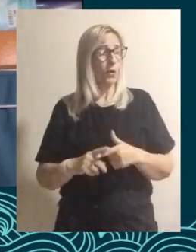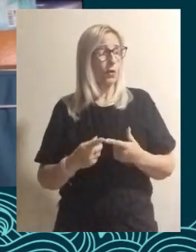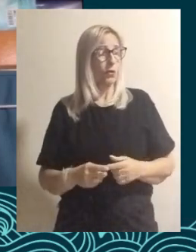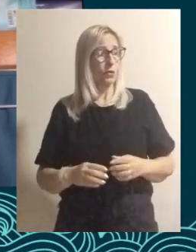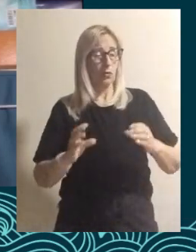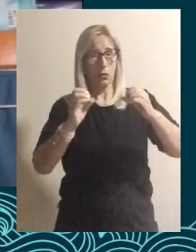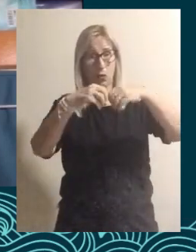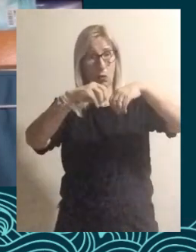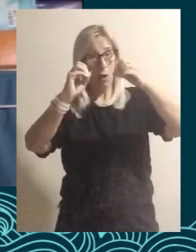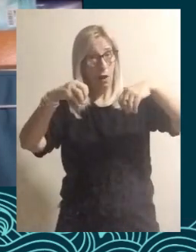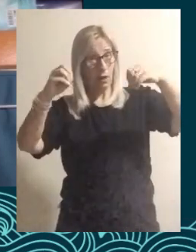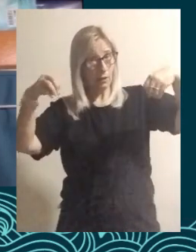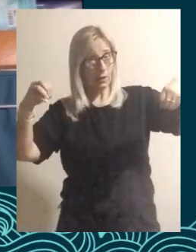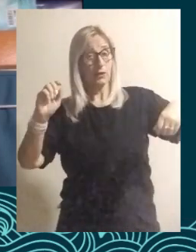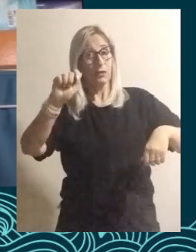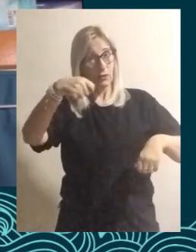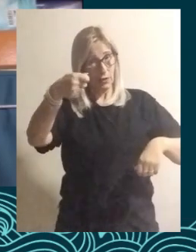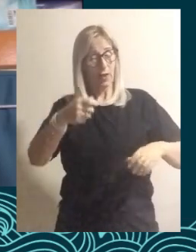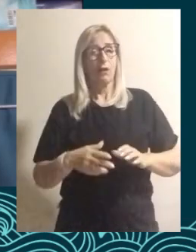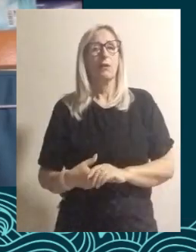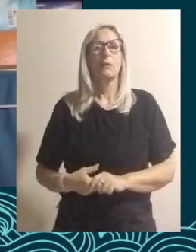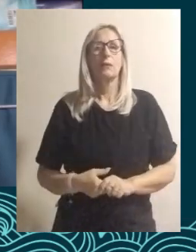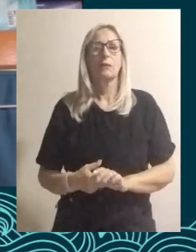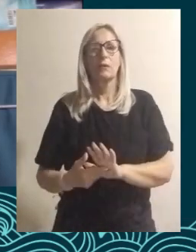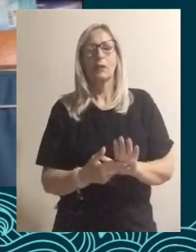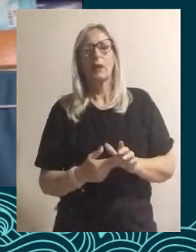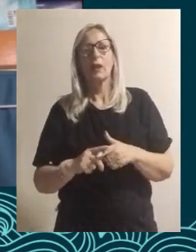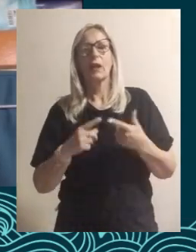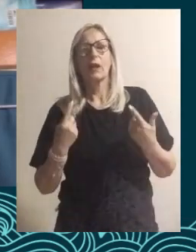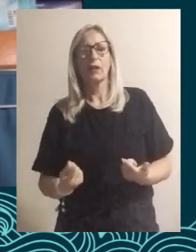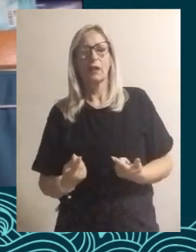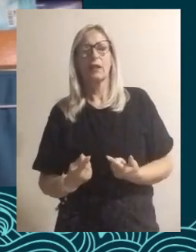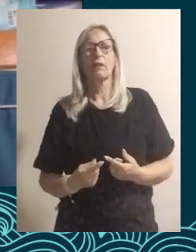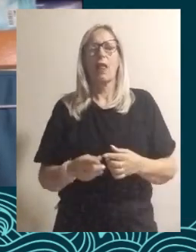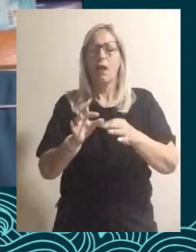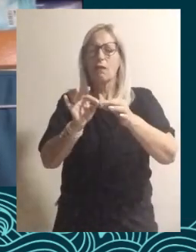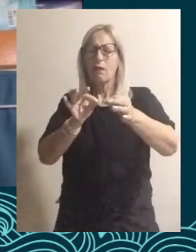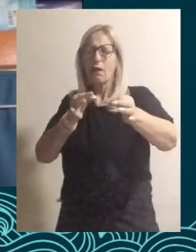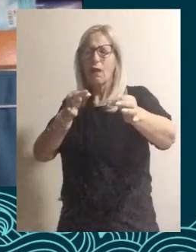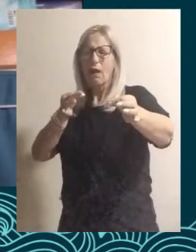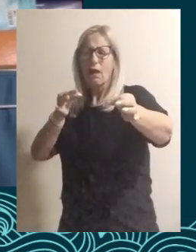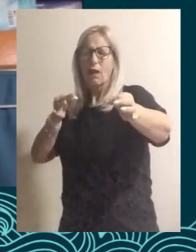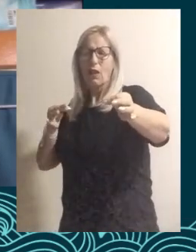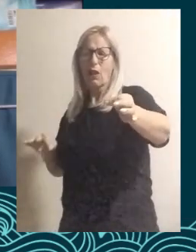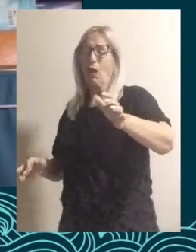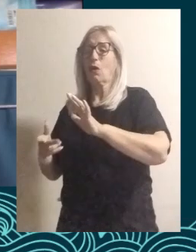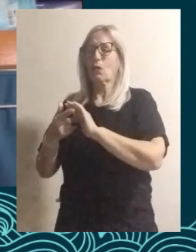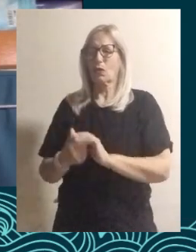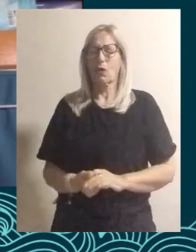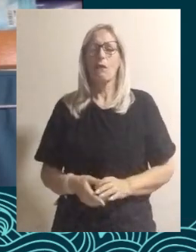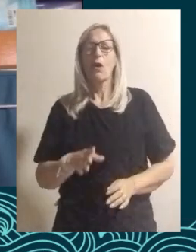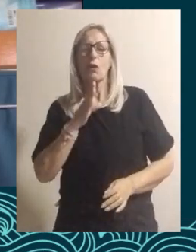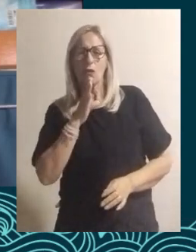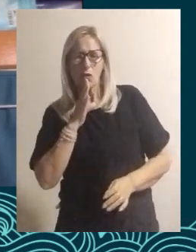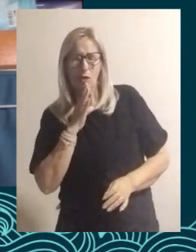quando eu comprei ela, eu achava que ela não ia dar conta de fazer uma viagem muito longa, e foi